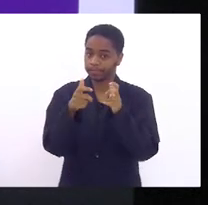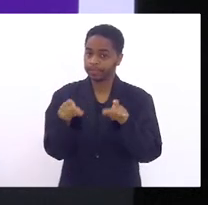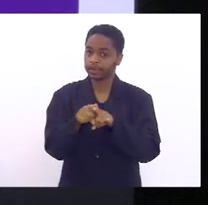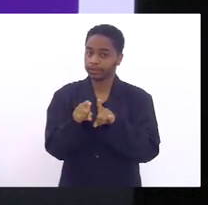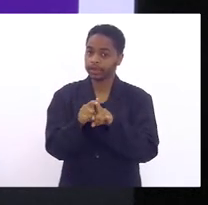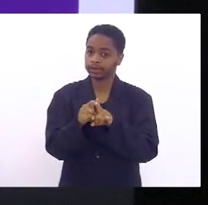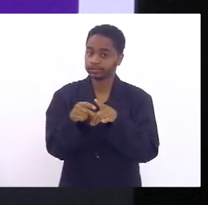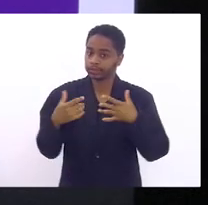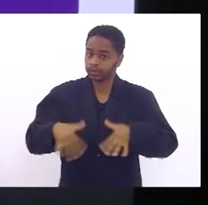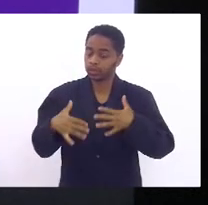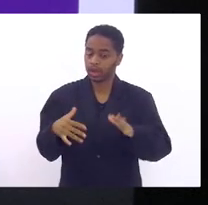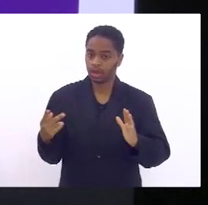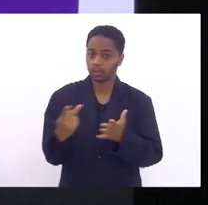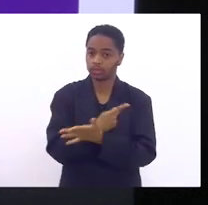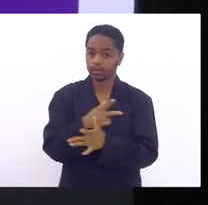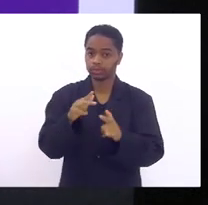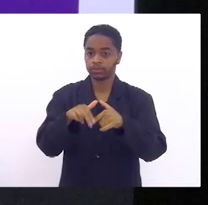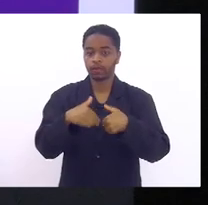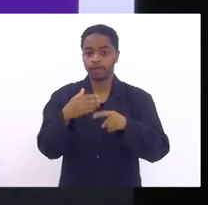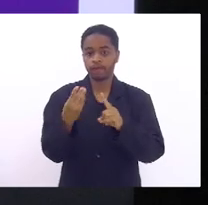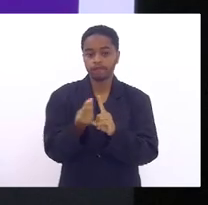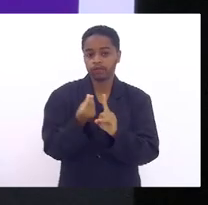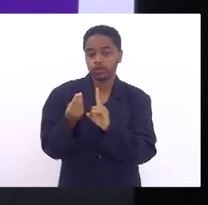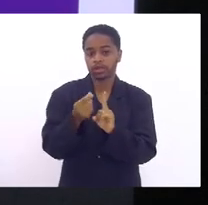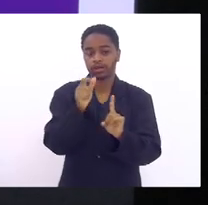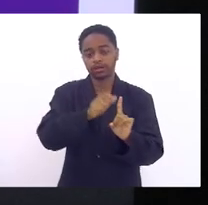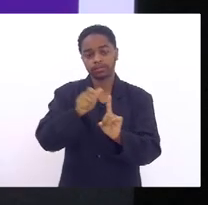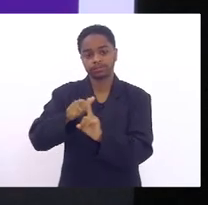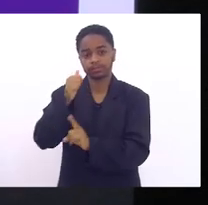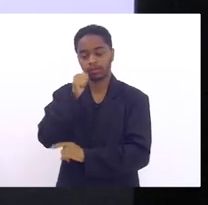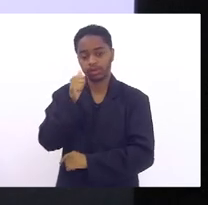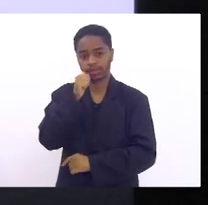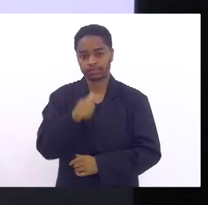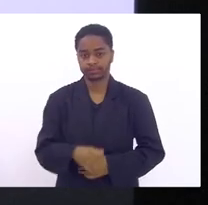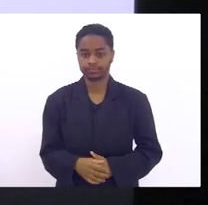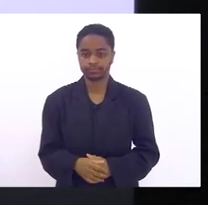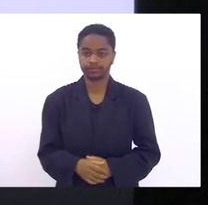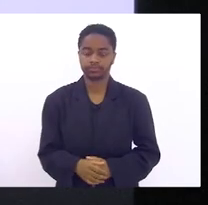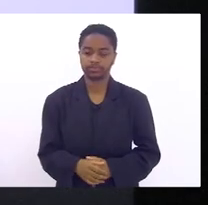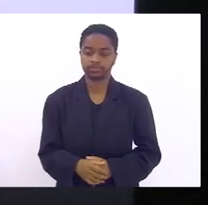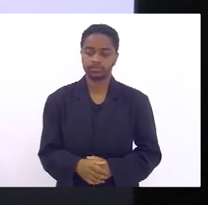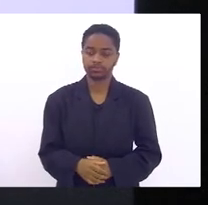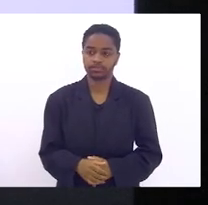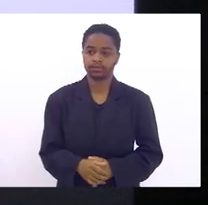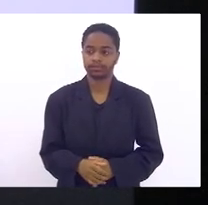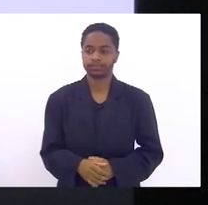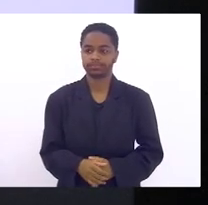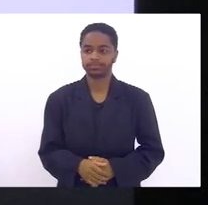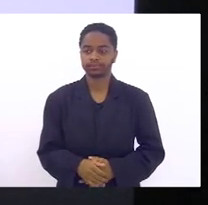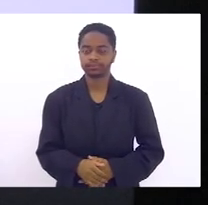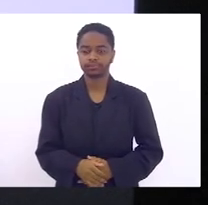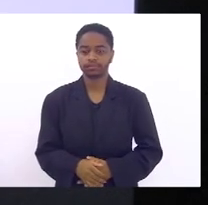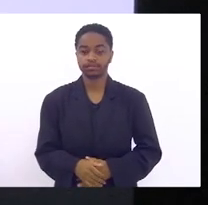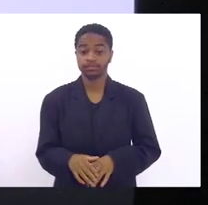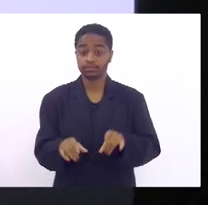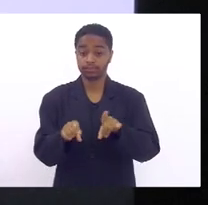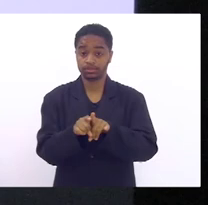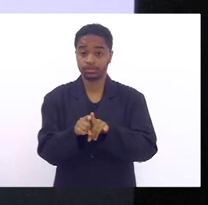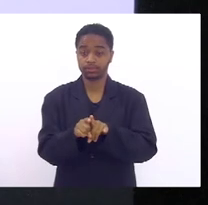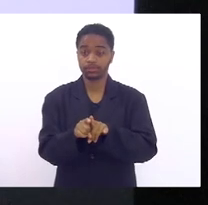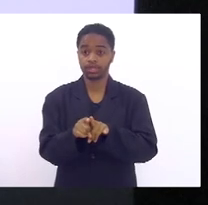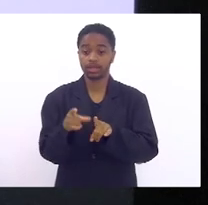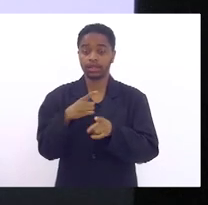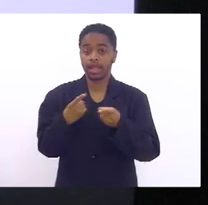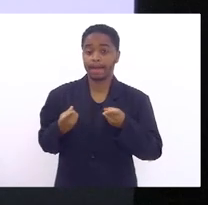diante da situação de vulnerabilidade das nossas mulheres E aí foi estabelecida também essa parceria que comecei